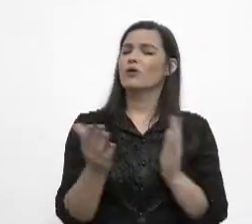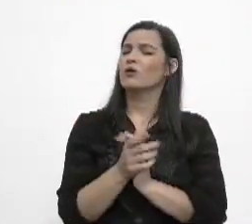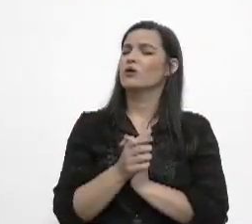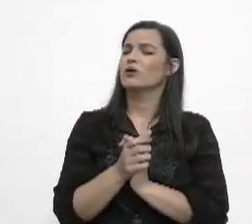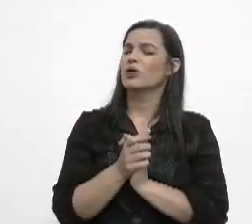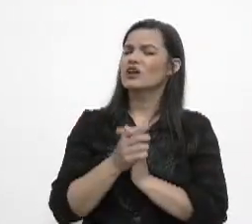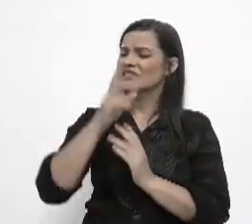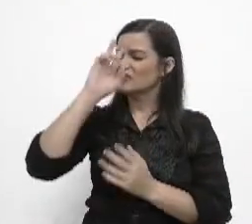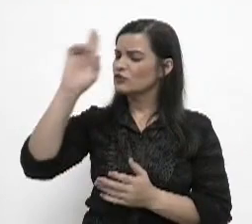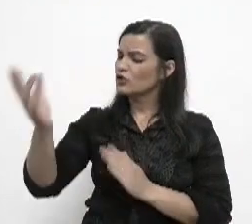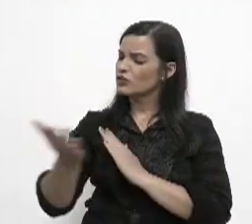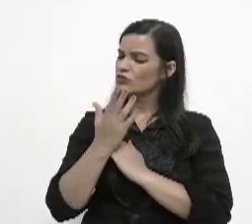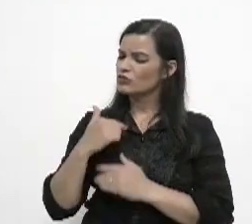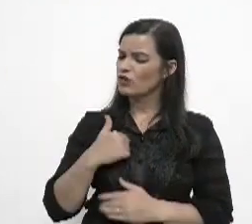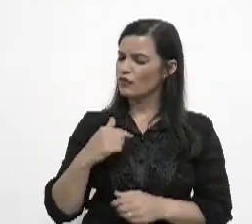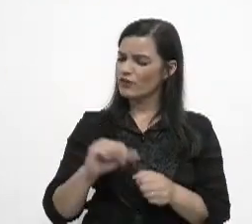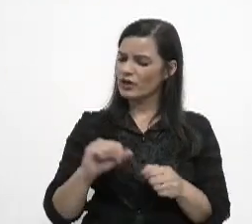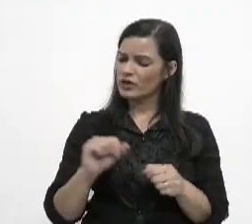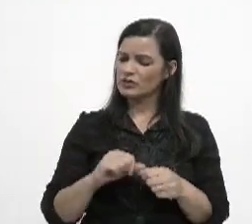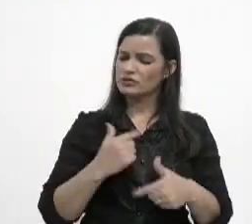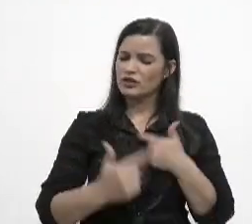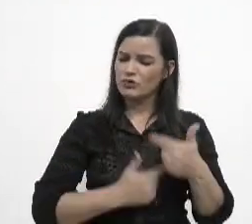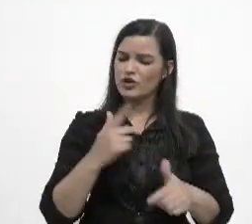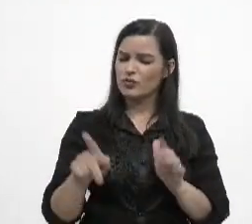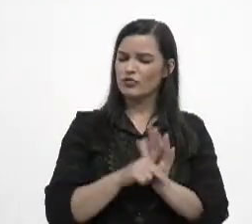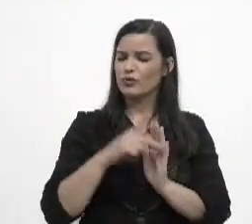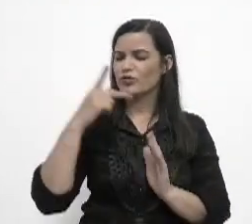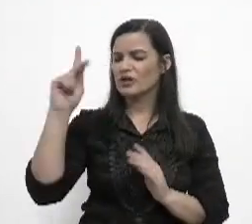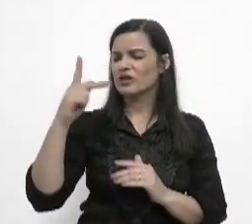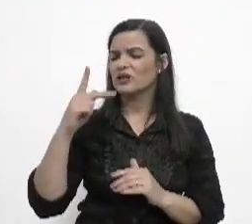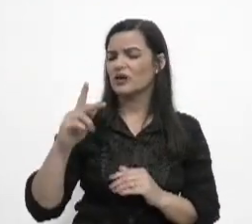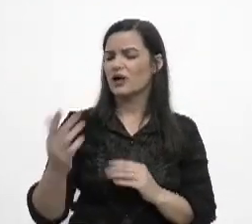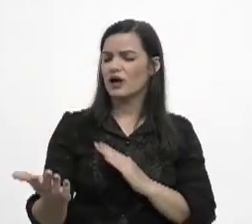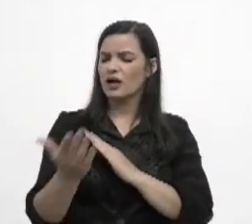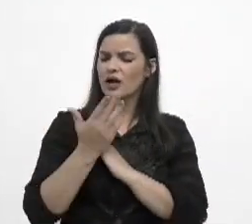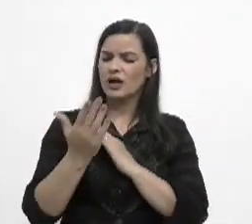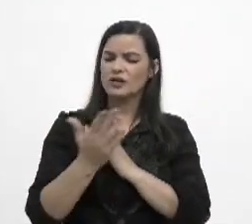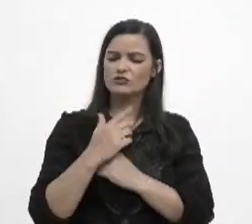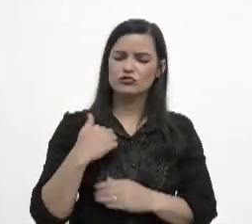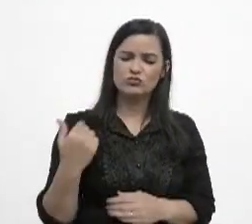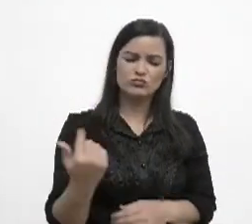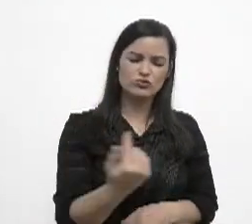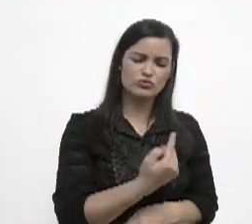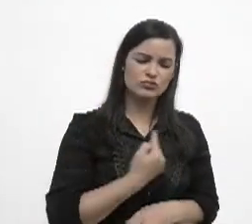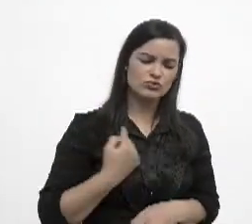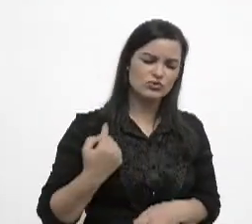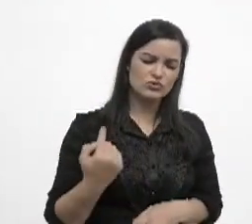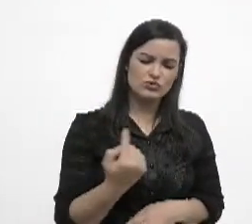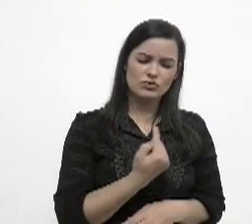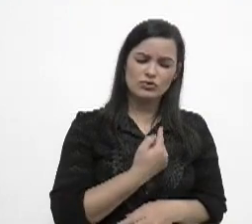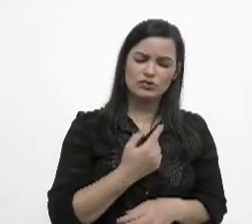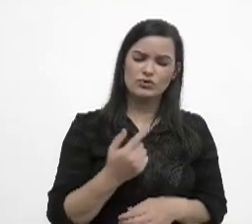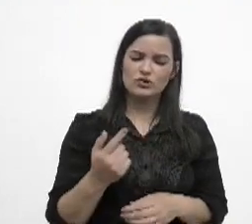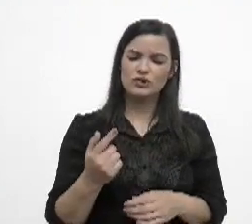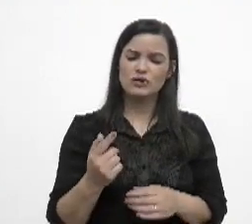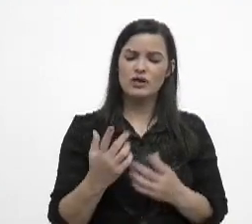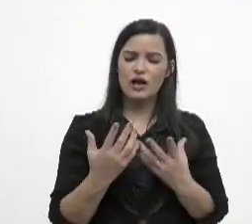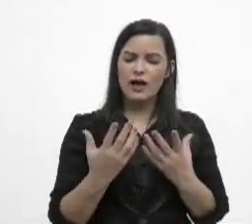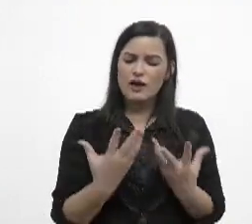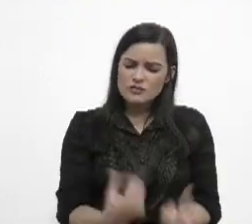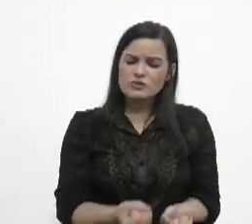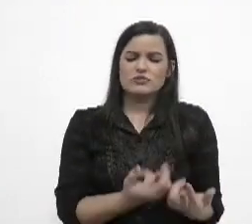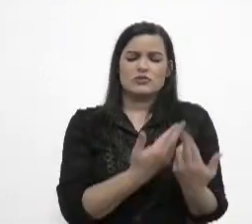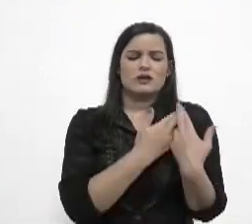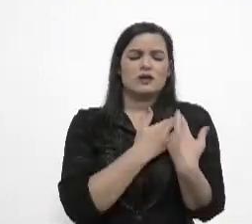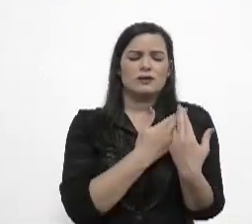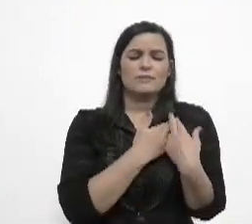a tua obra, Senhor Deus. Oh, que a graça de Deus possa preencher em nós, que a graça de Deus possa estar em nós, que a graça do nosso